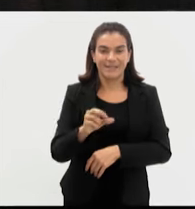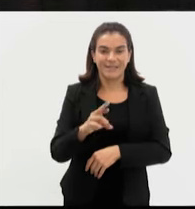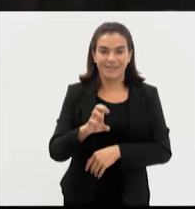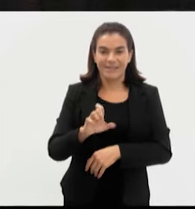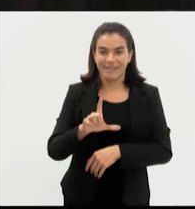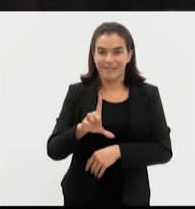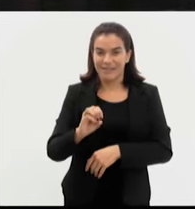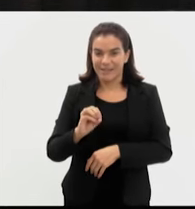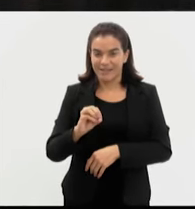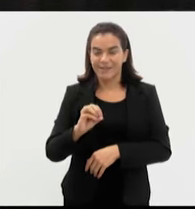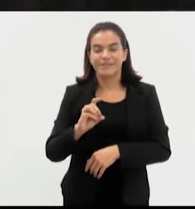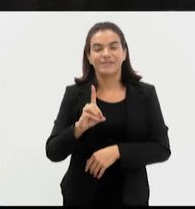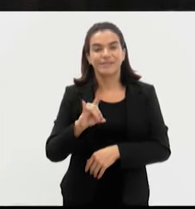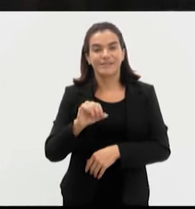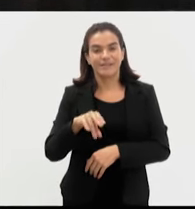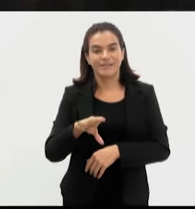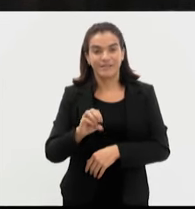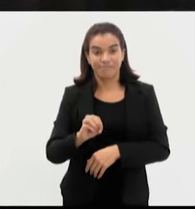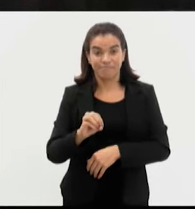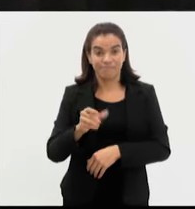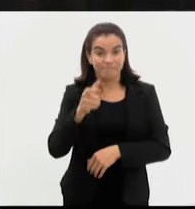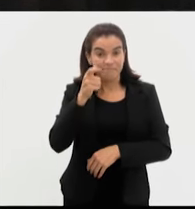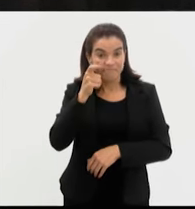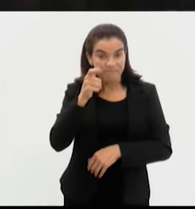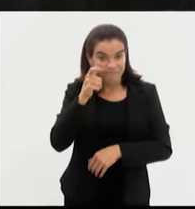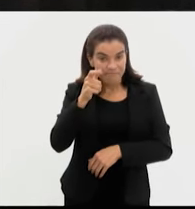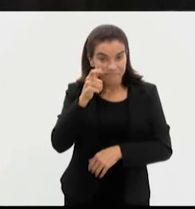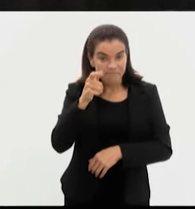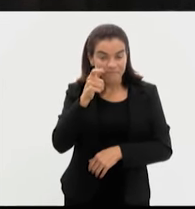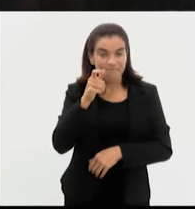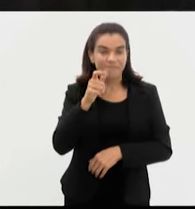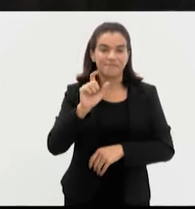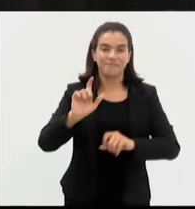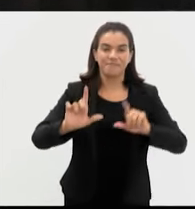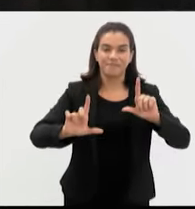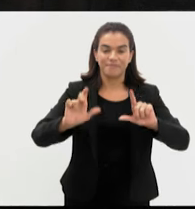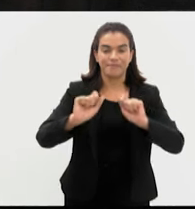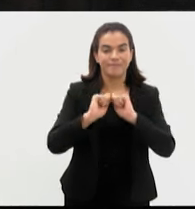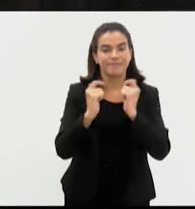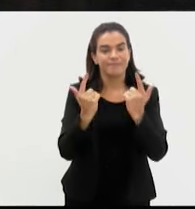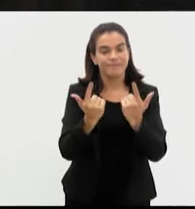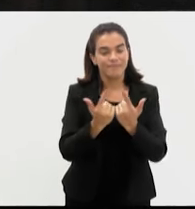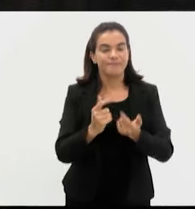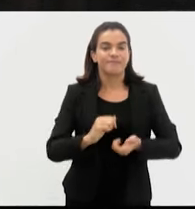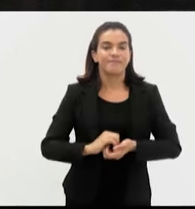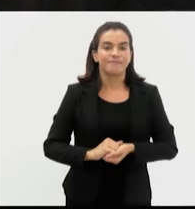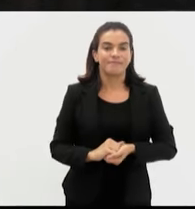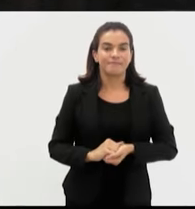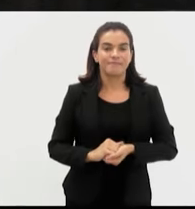senhoras e senhores telespectadores da TV alerge senhora